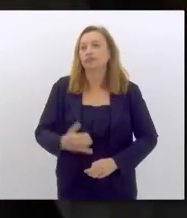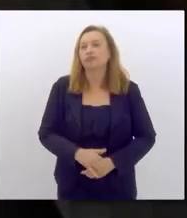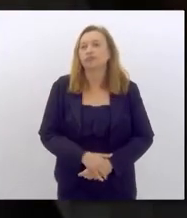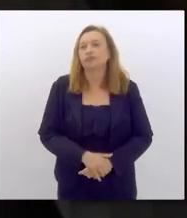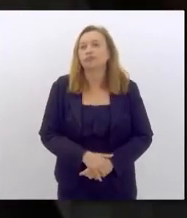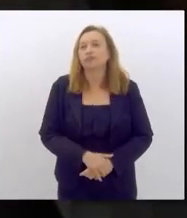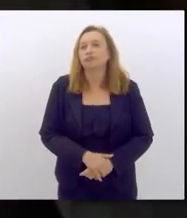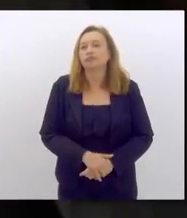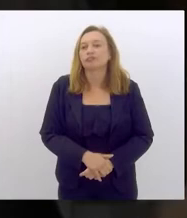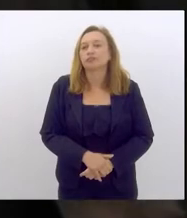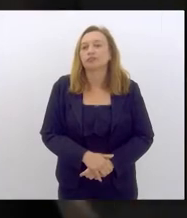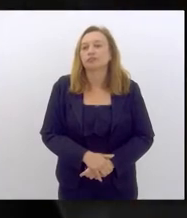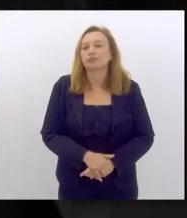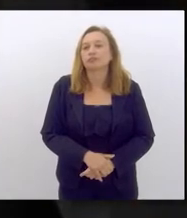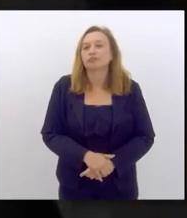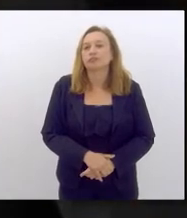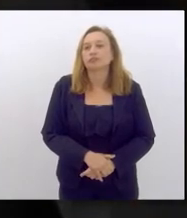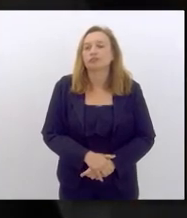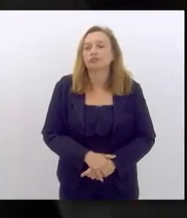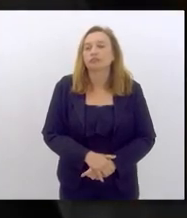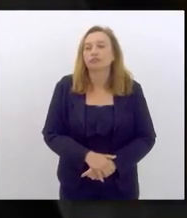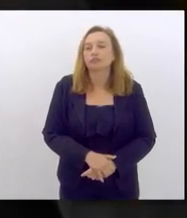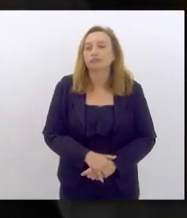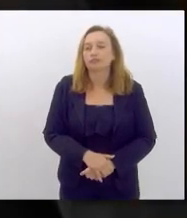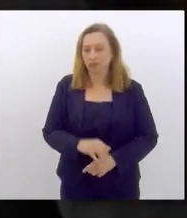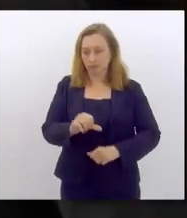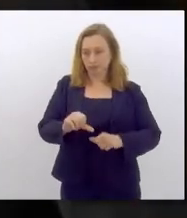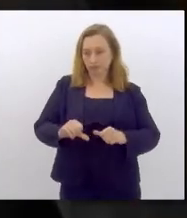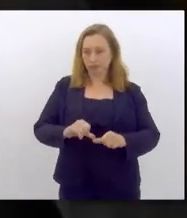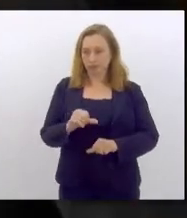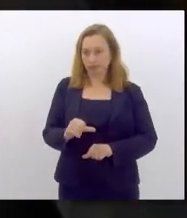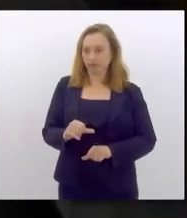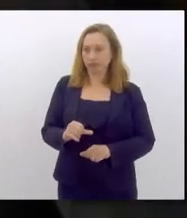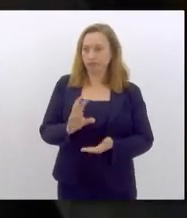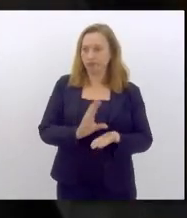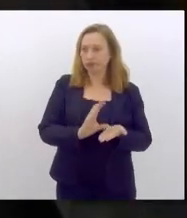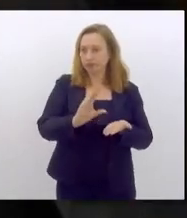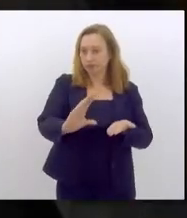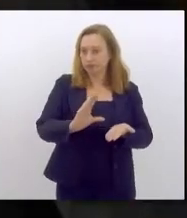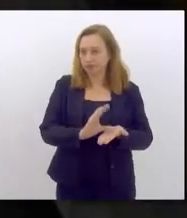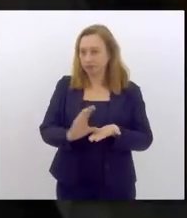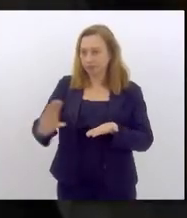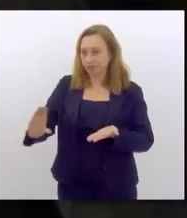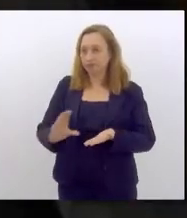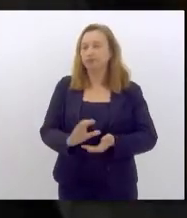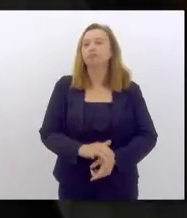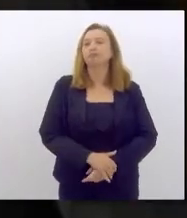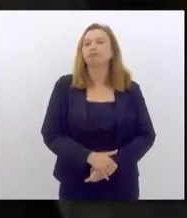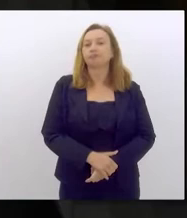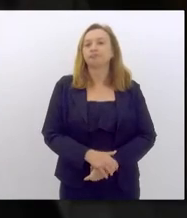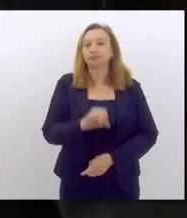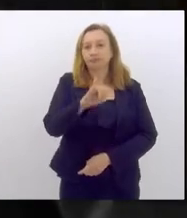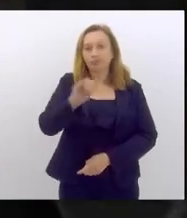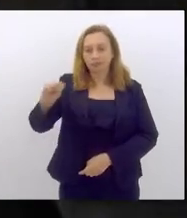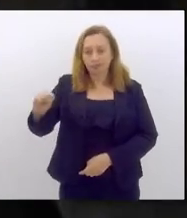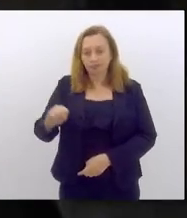diz respeito à mudança nos critérios de repasse de recursos do